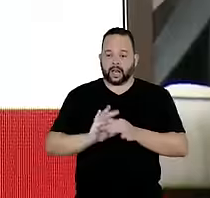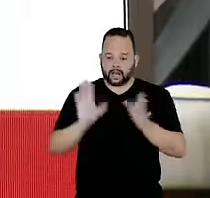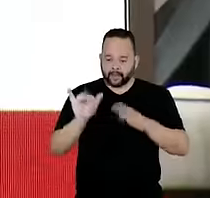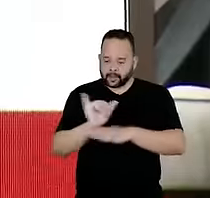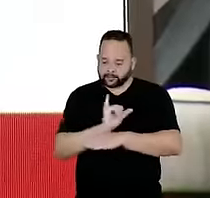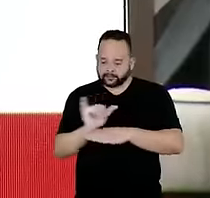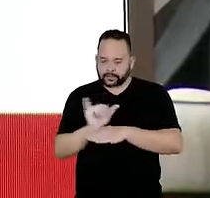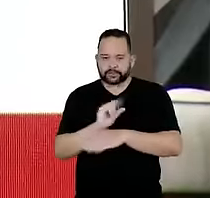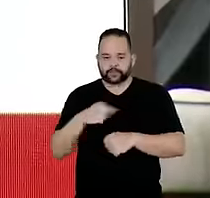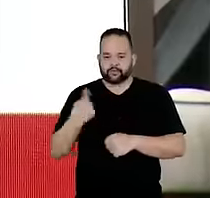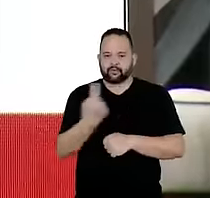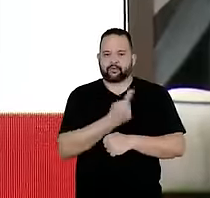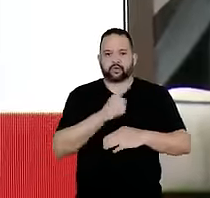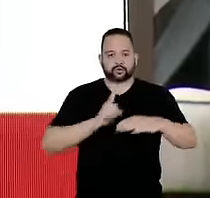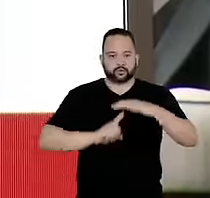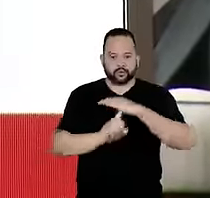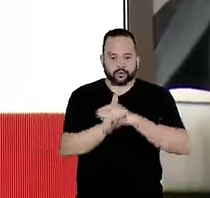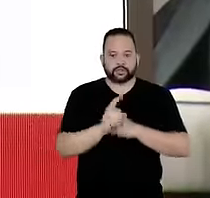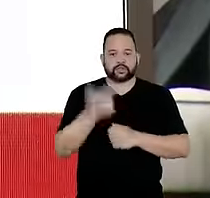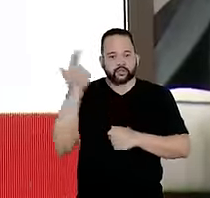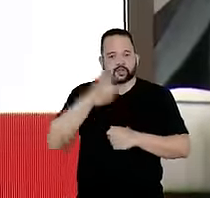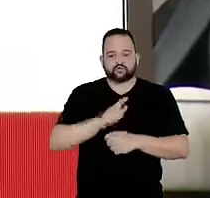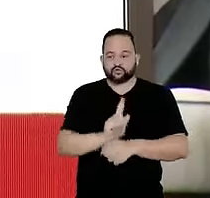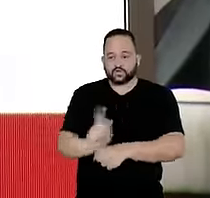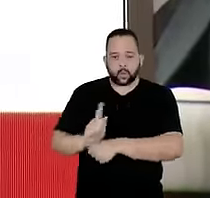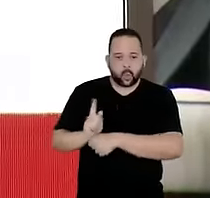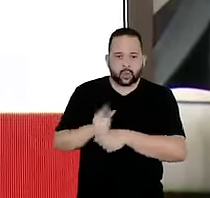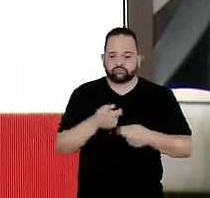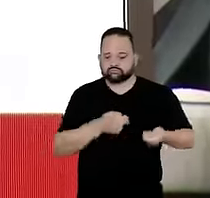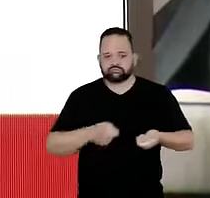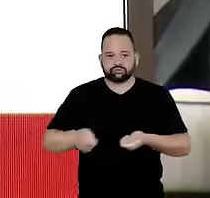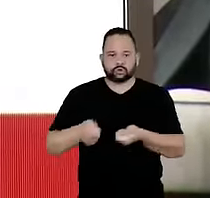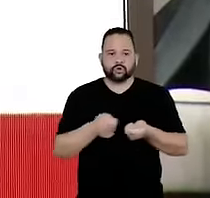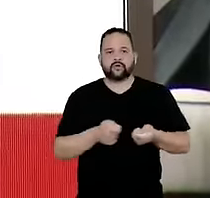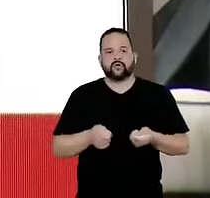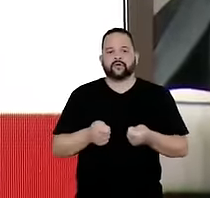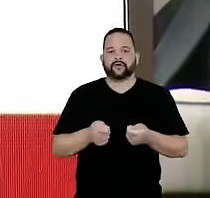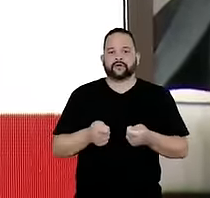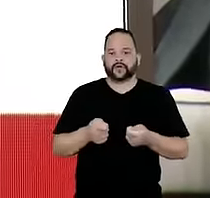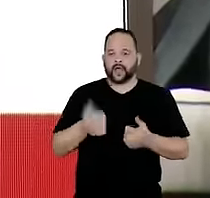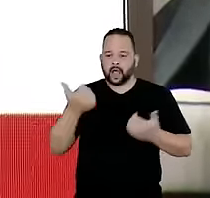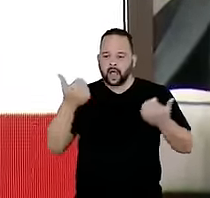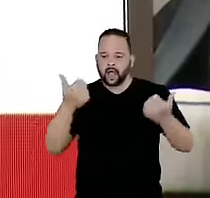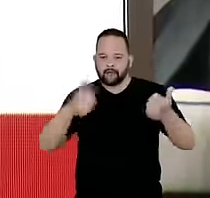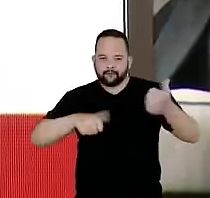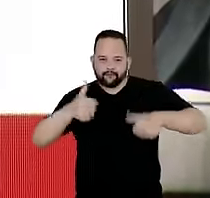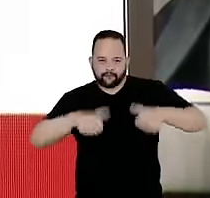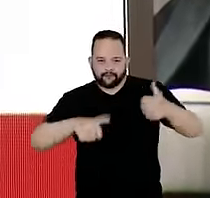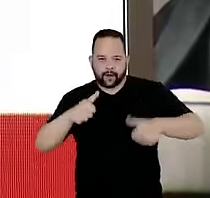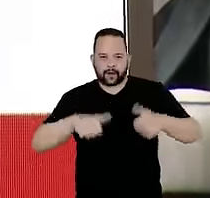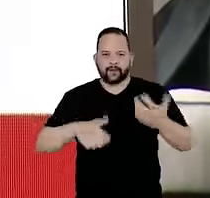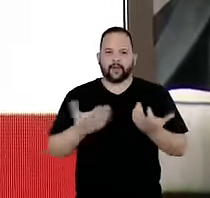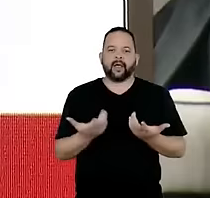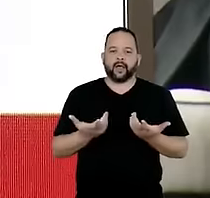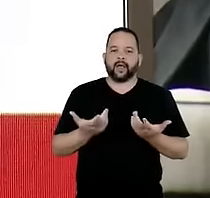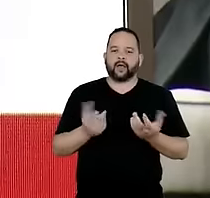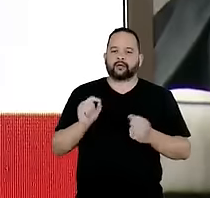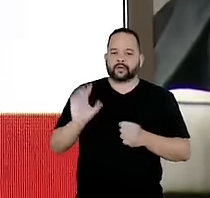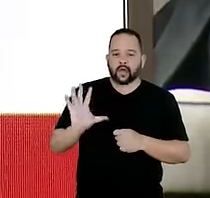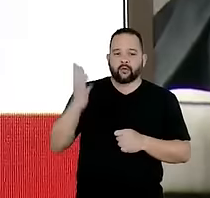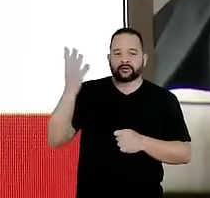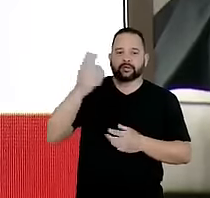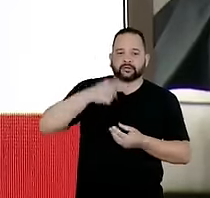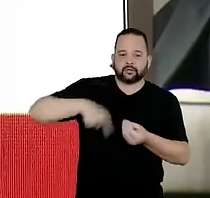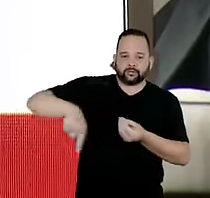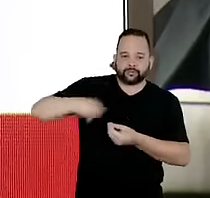consegue consue com a gestão ativa fazer essa rotação olhar o cenário macro e traduzir para mercados olhar os fundos de tijolos que a gente